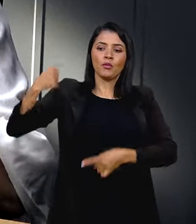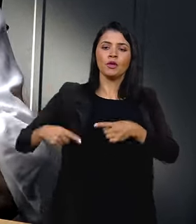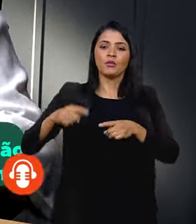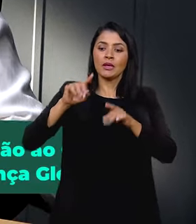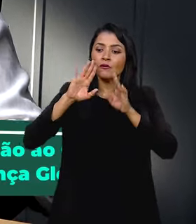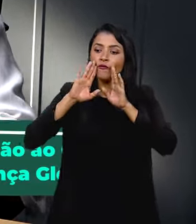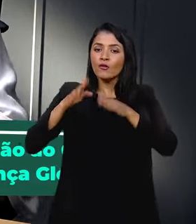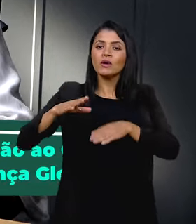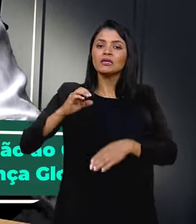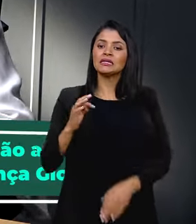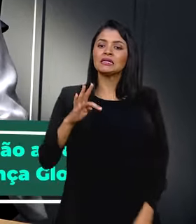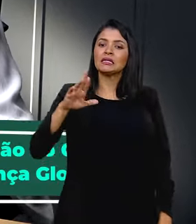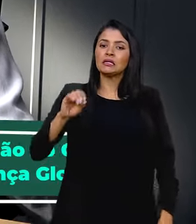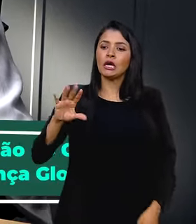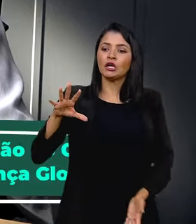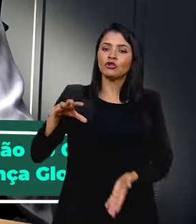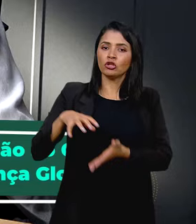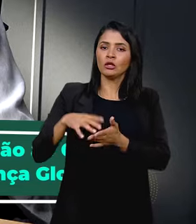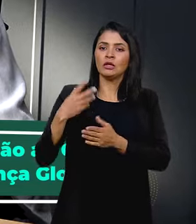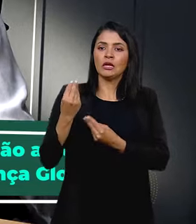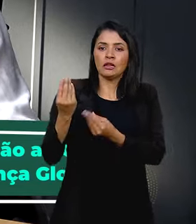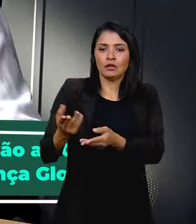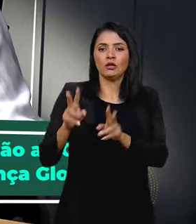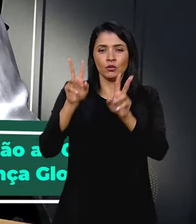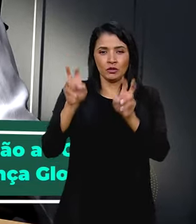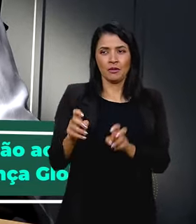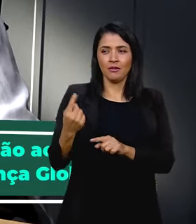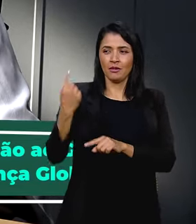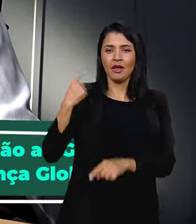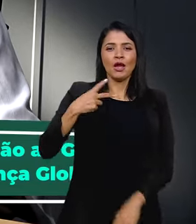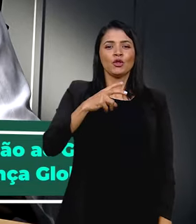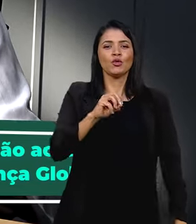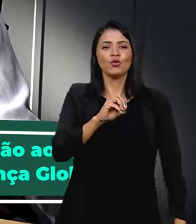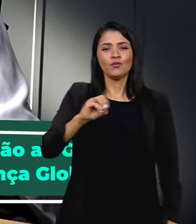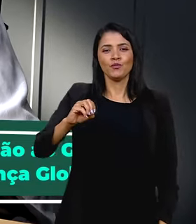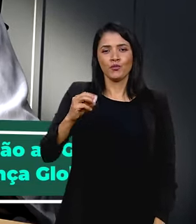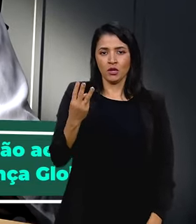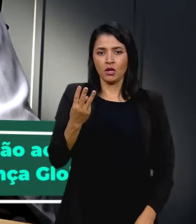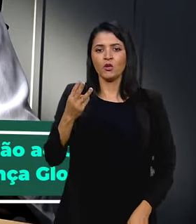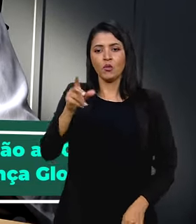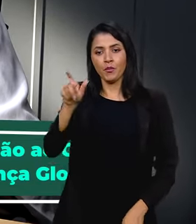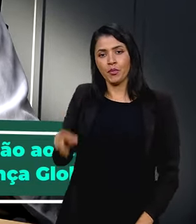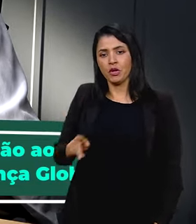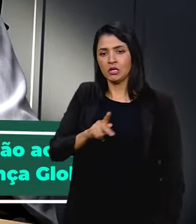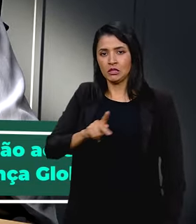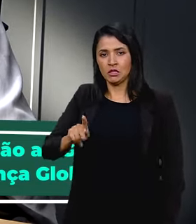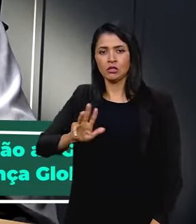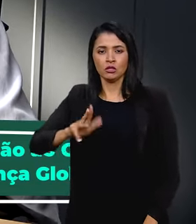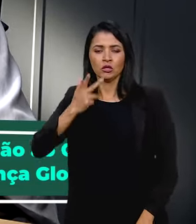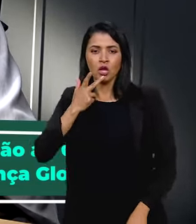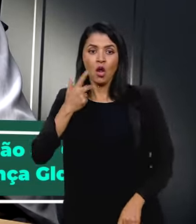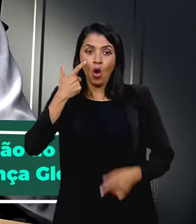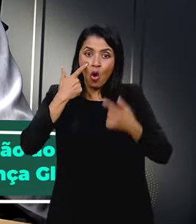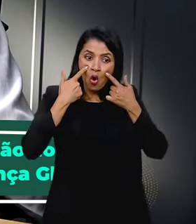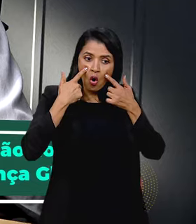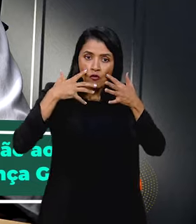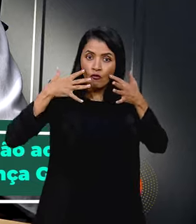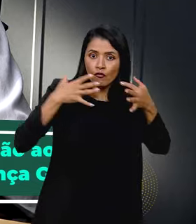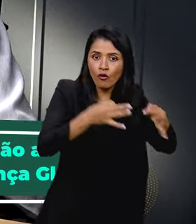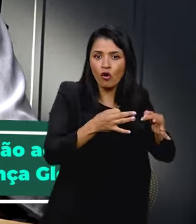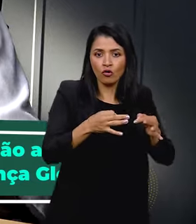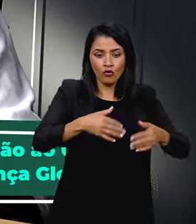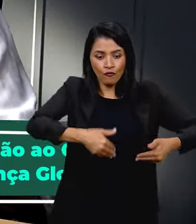que é a centralidade que o presidente deu ao tema lá em 2003 quando o presidente Lula coloca fome no centro da agenda